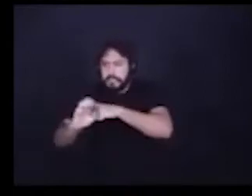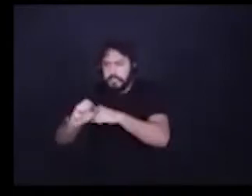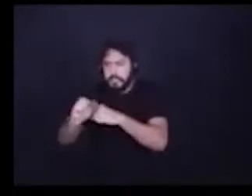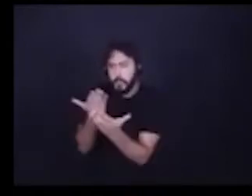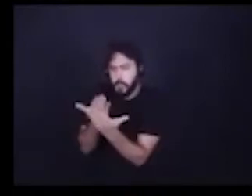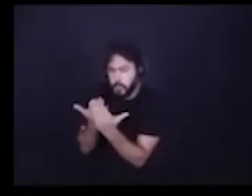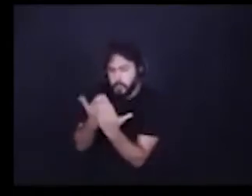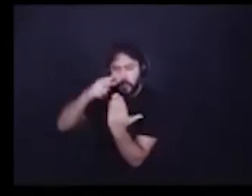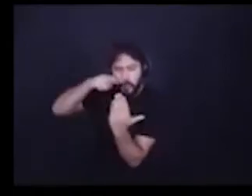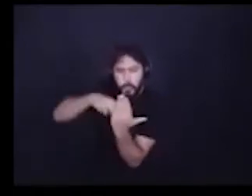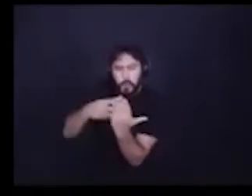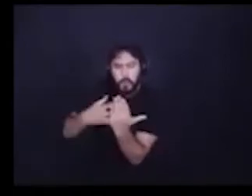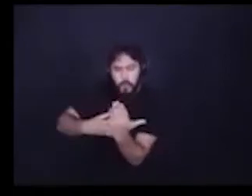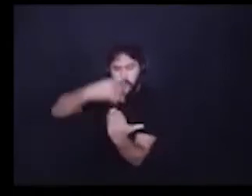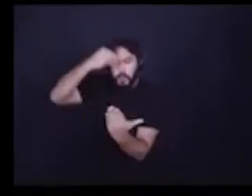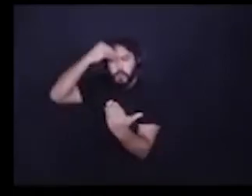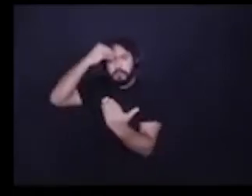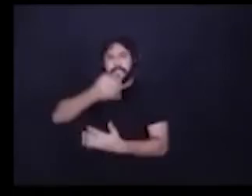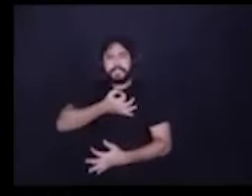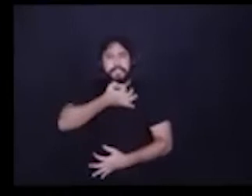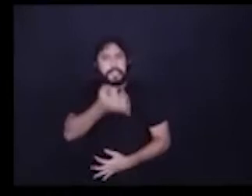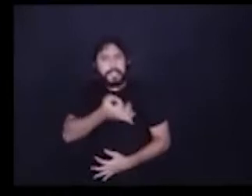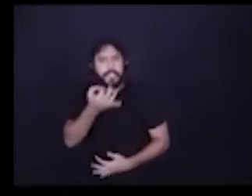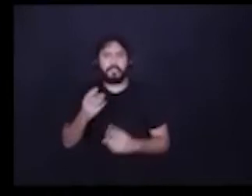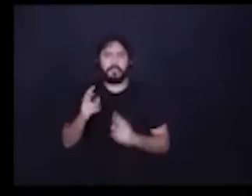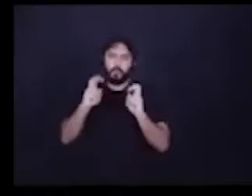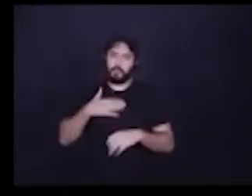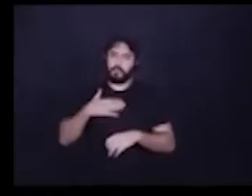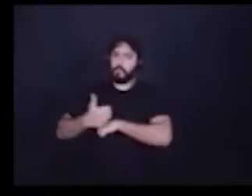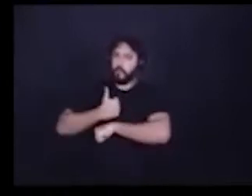perspectiva muito crítica com relação à minha profissão.